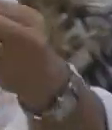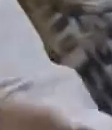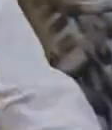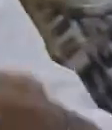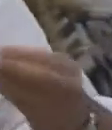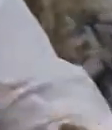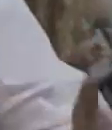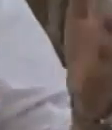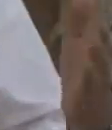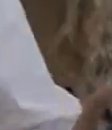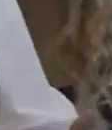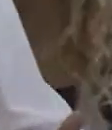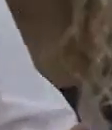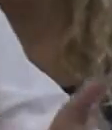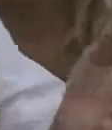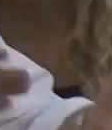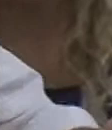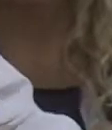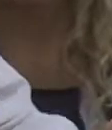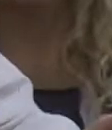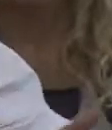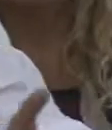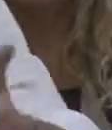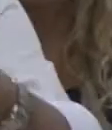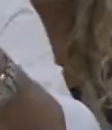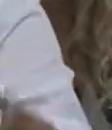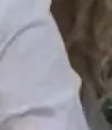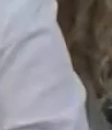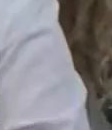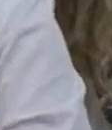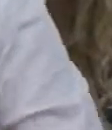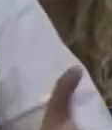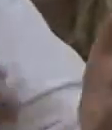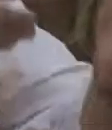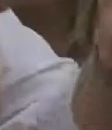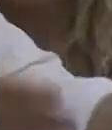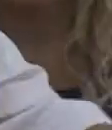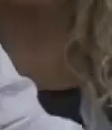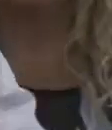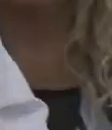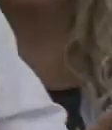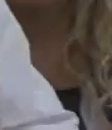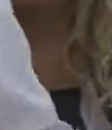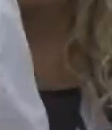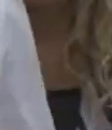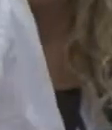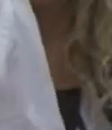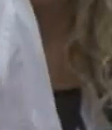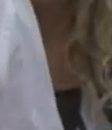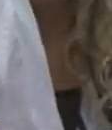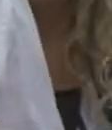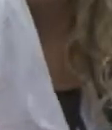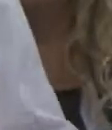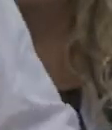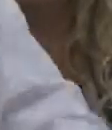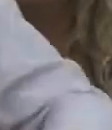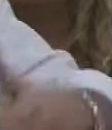de porcarias, desde quando está dentro de casa, a televisão, que todo lar hoje